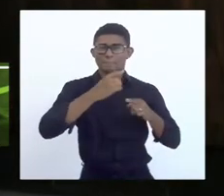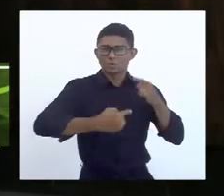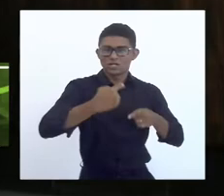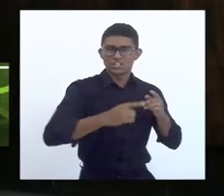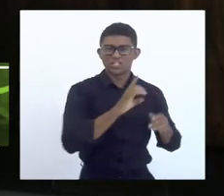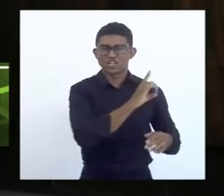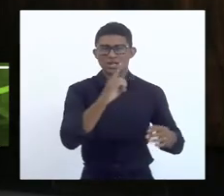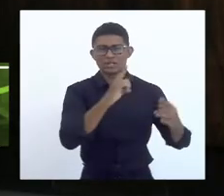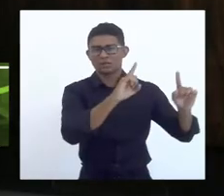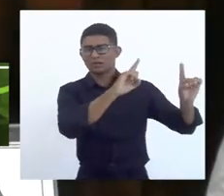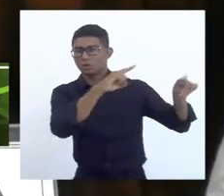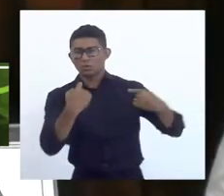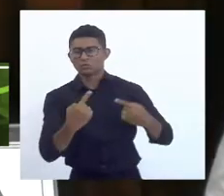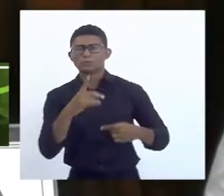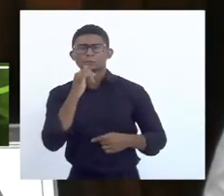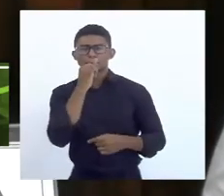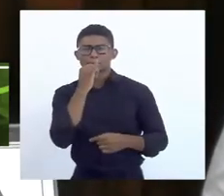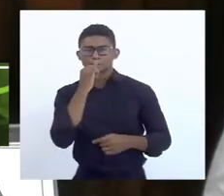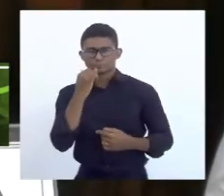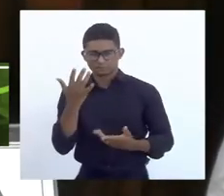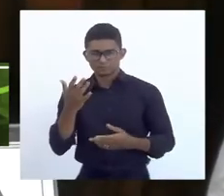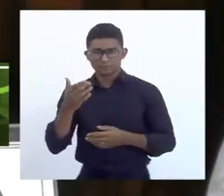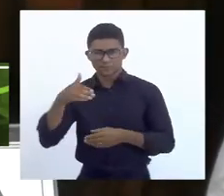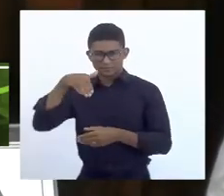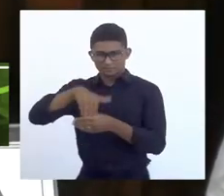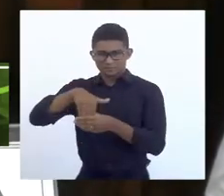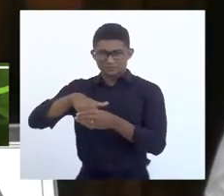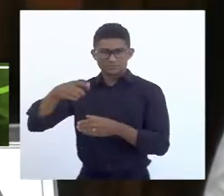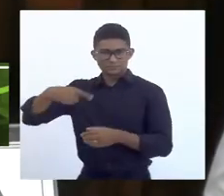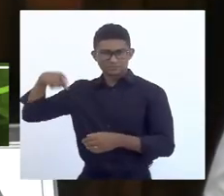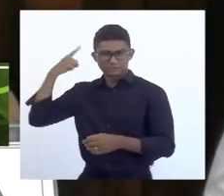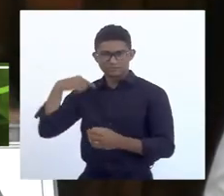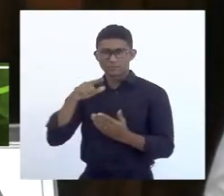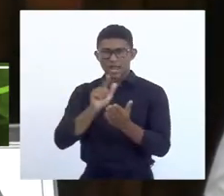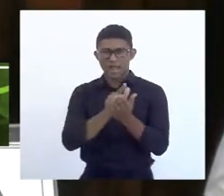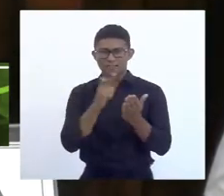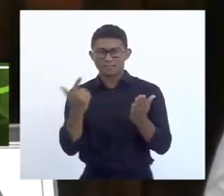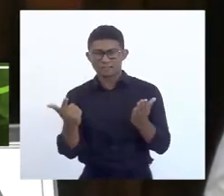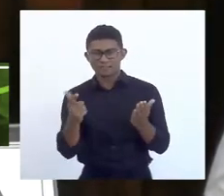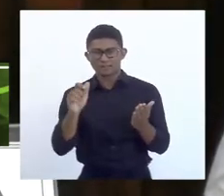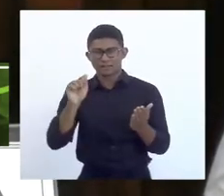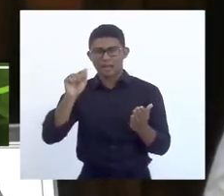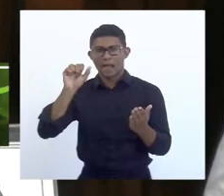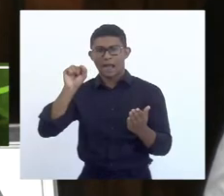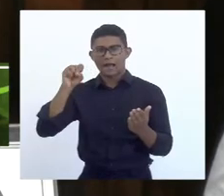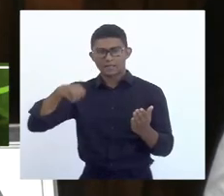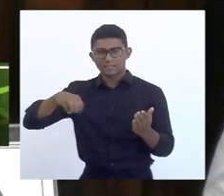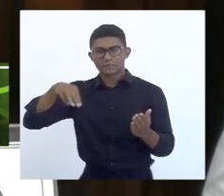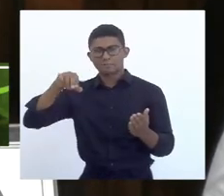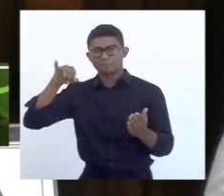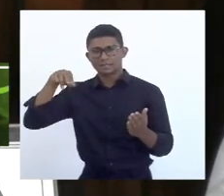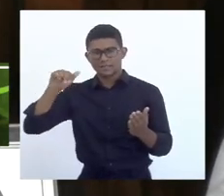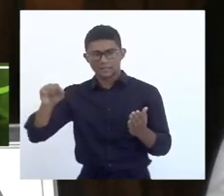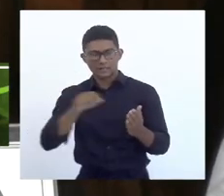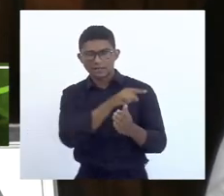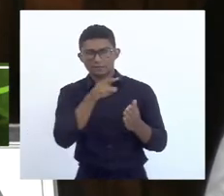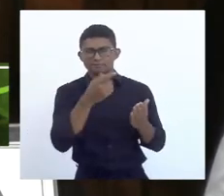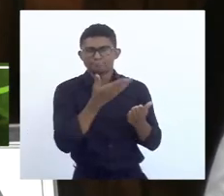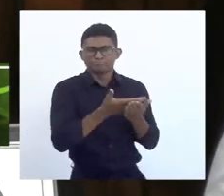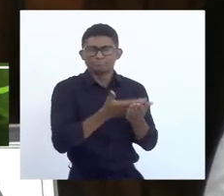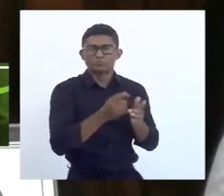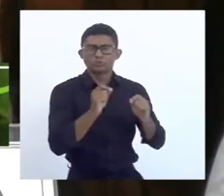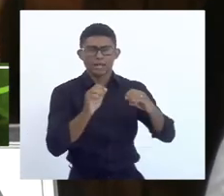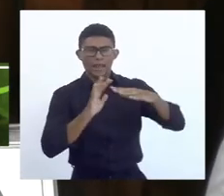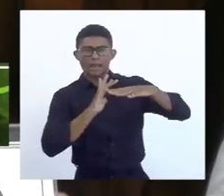vocês tenham uma ideia, nas eleições passadas, a revista As Minas fez um estudo sobre violência política de gênero nas redes